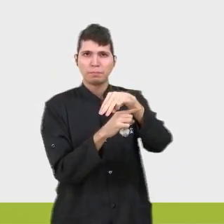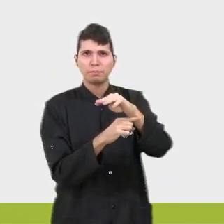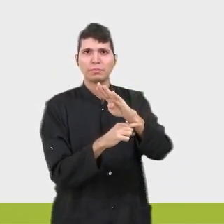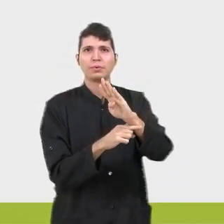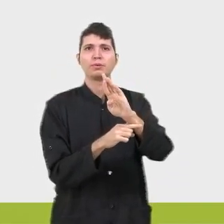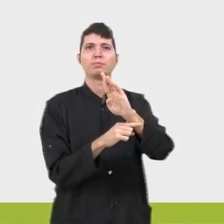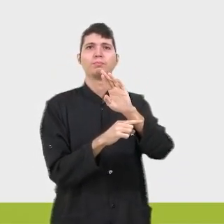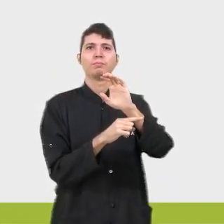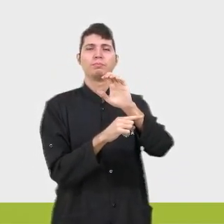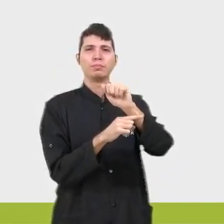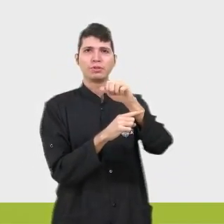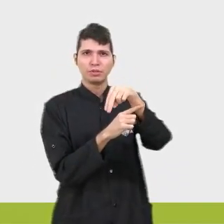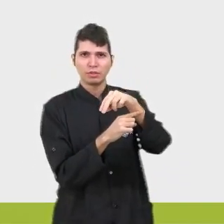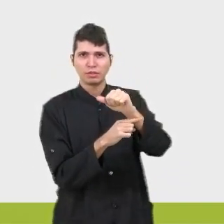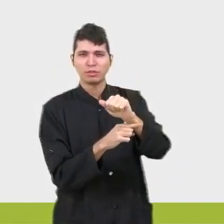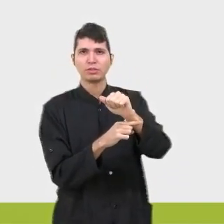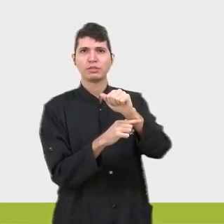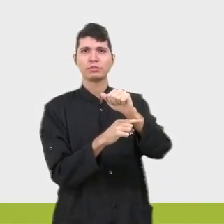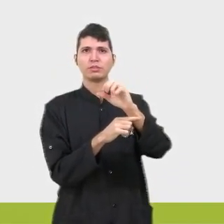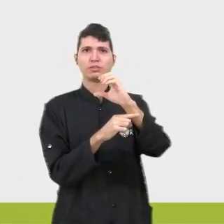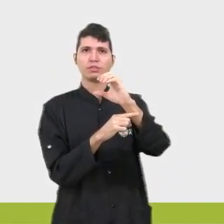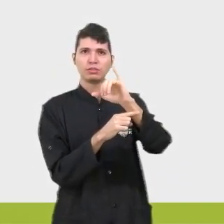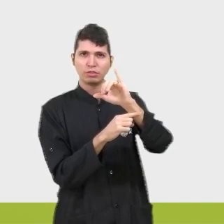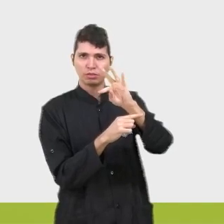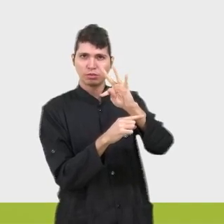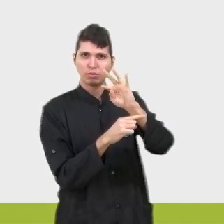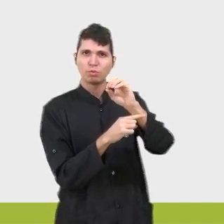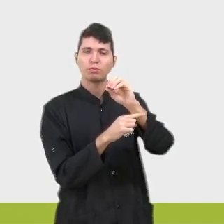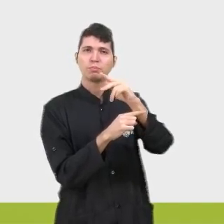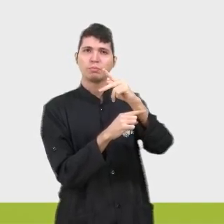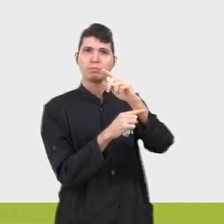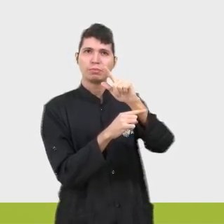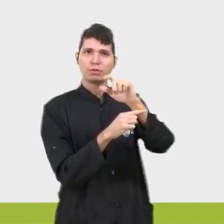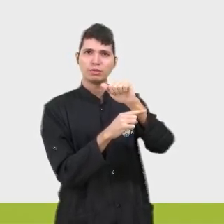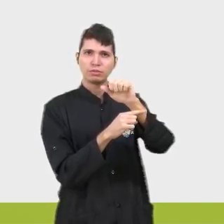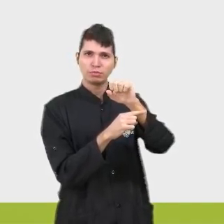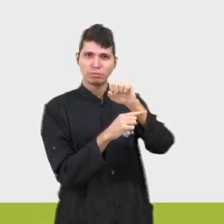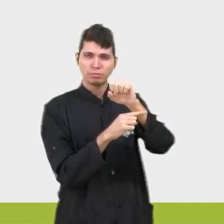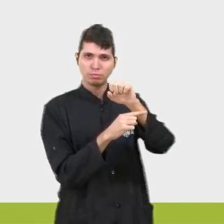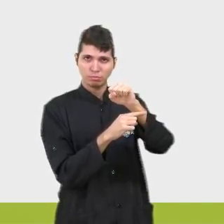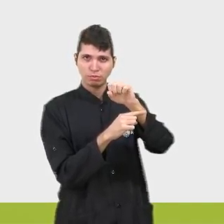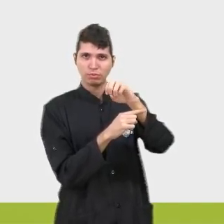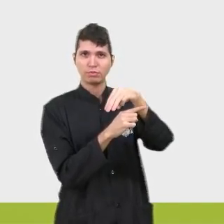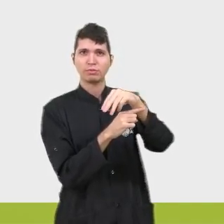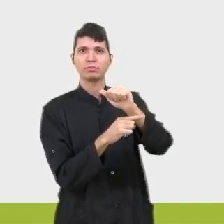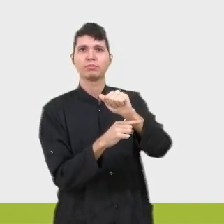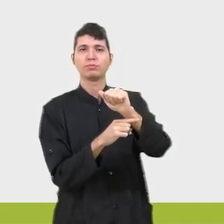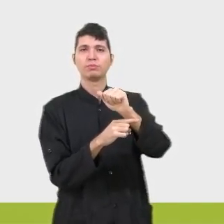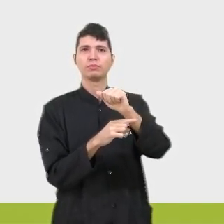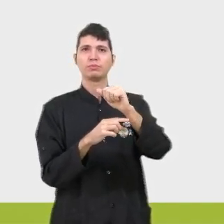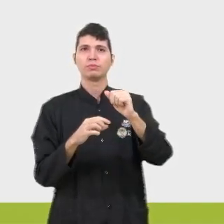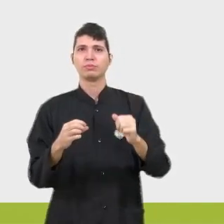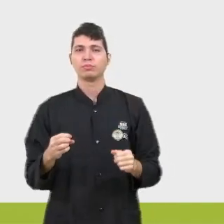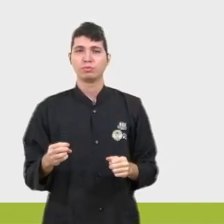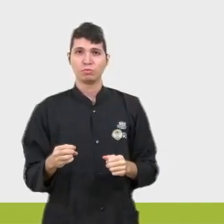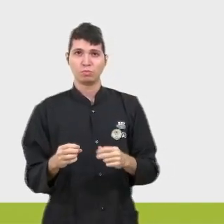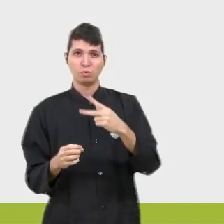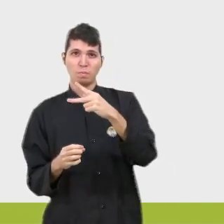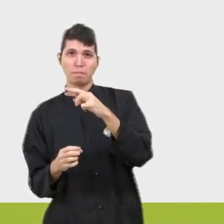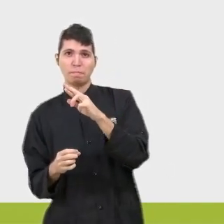citoplasma, e as eucariontes têm núcleo, a gente está falando de eucariontes aqui, né? E os procariontes, que a gente não está falando dele, não tem